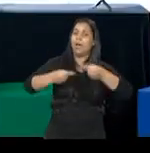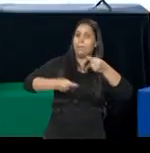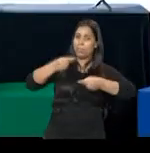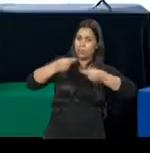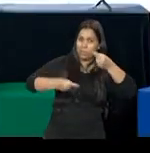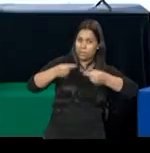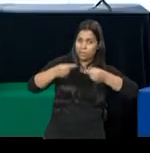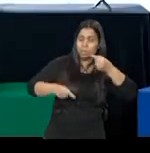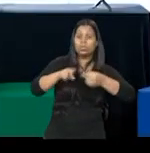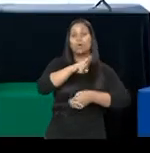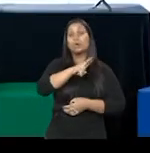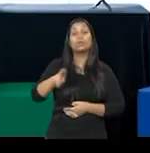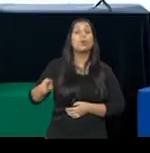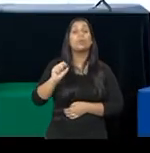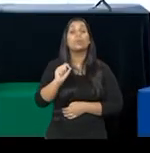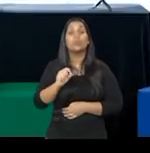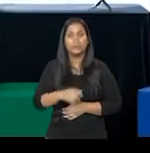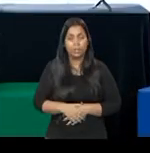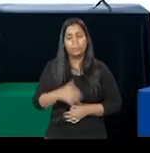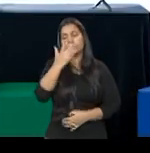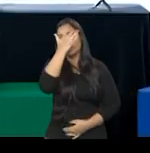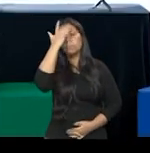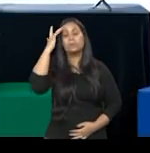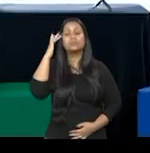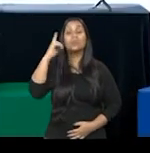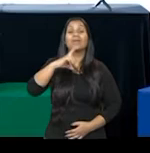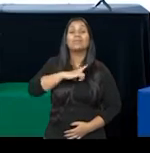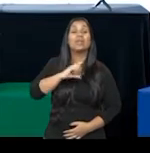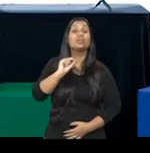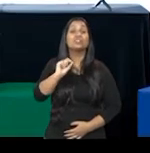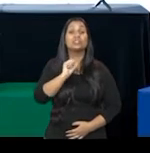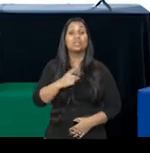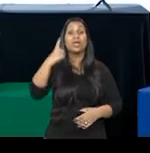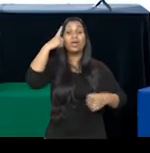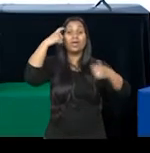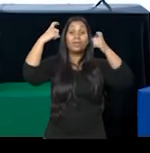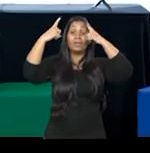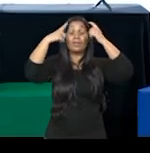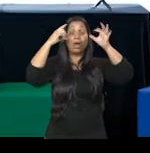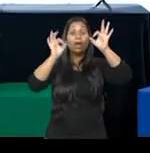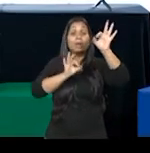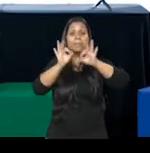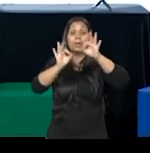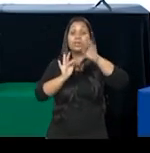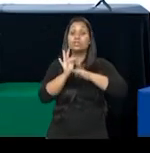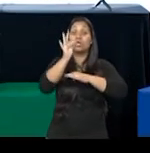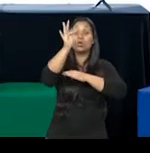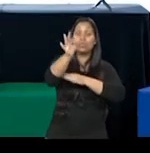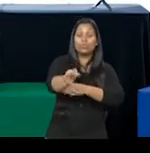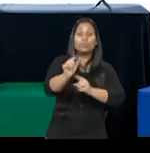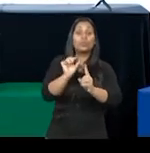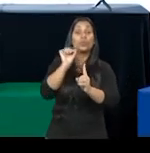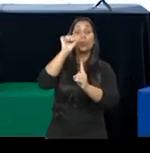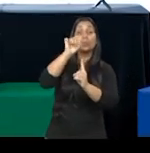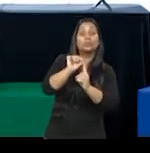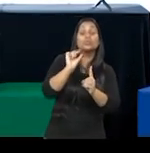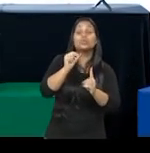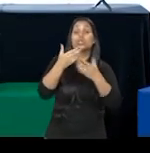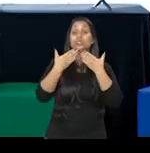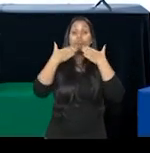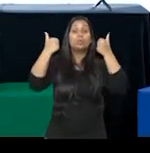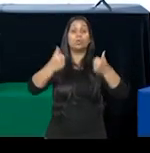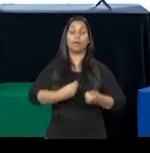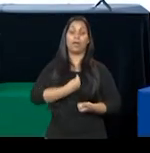A política é o nome que se dá para a capacidade que os seres humanos têm de criar e planejar o seu futuro com o objetivo